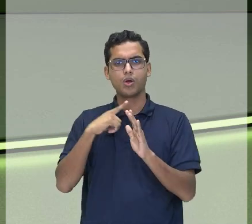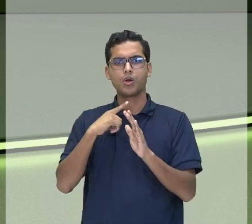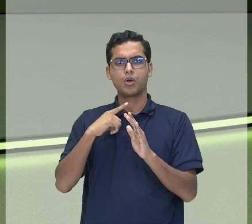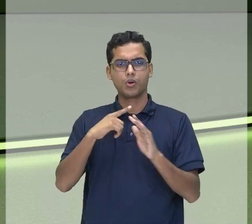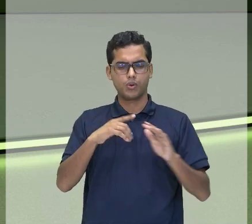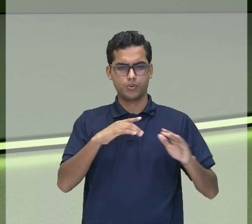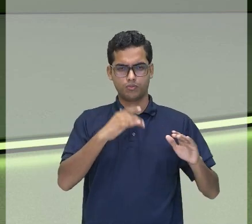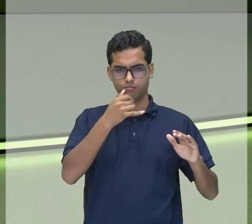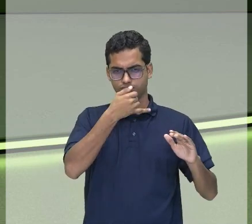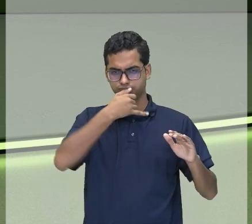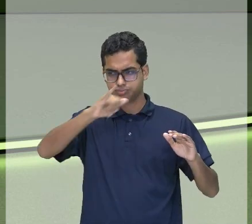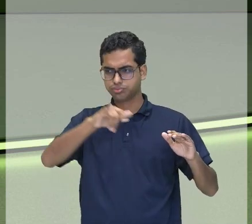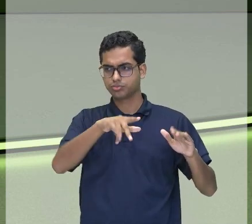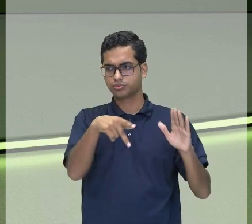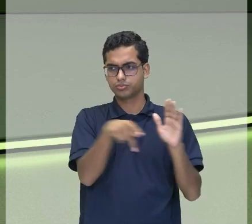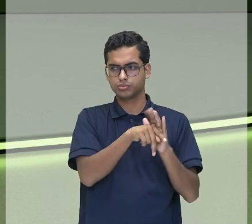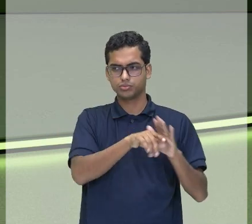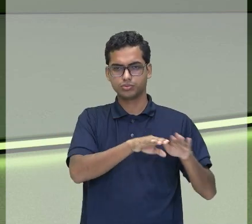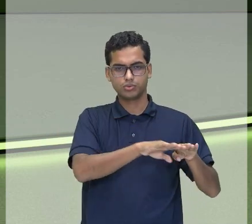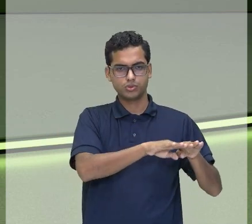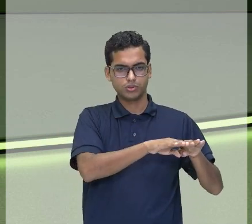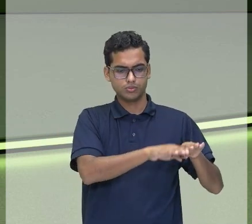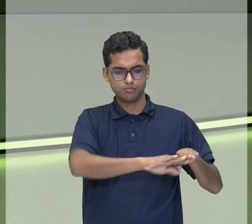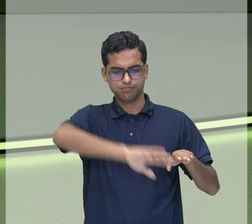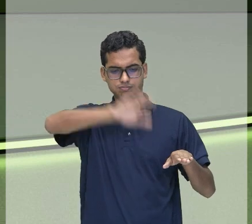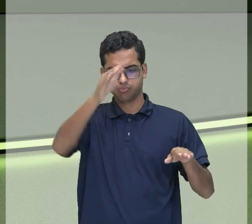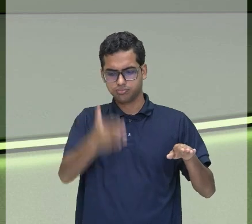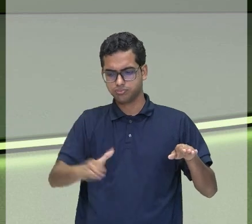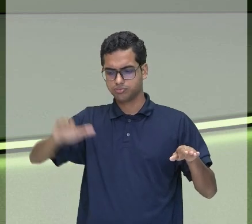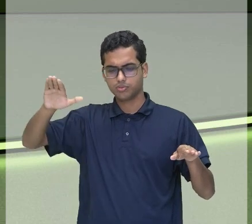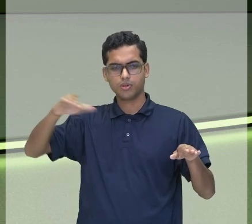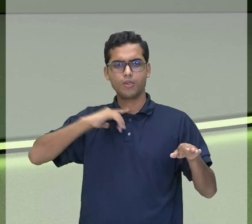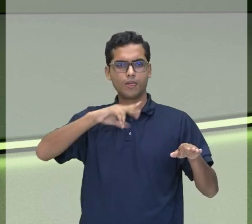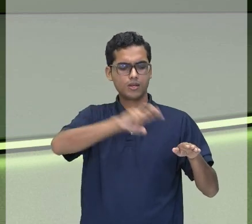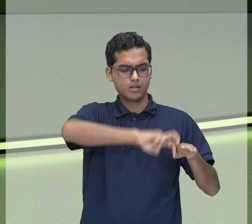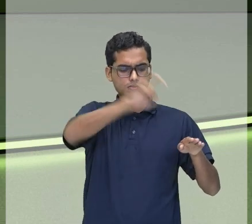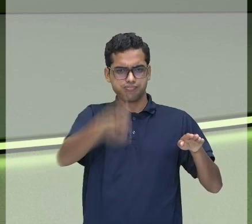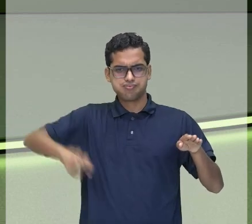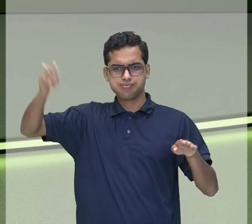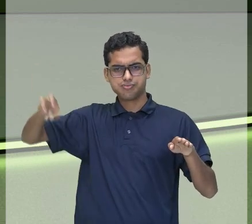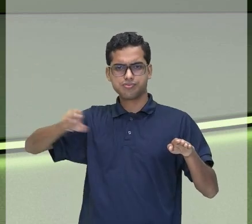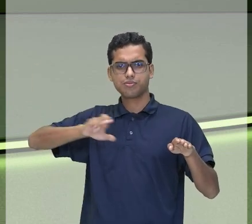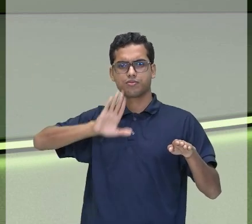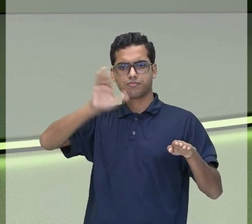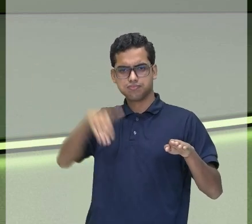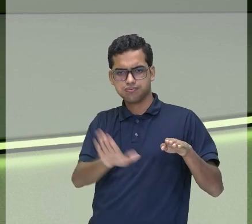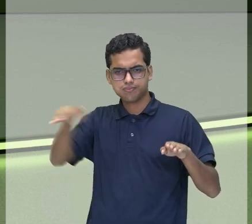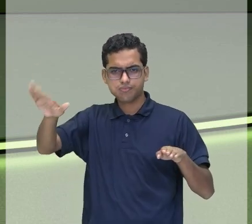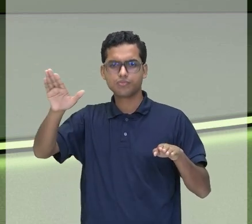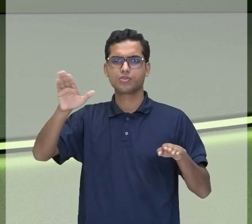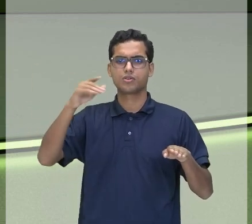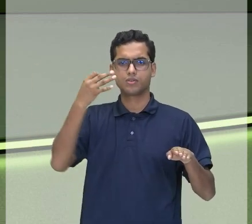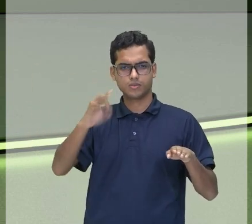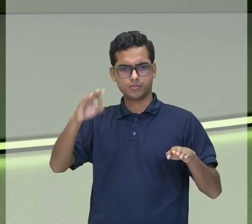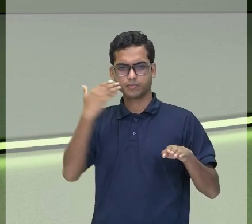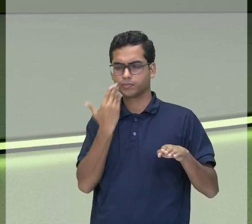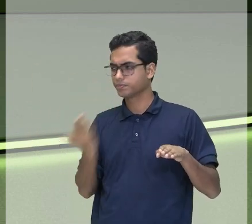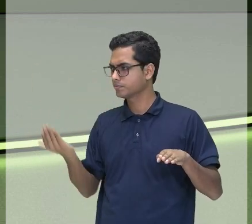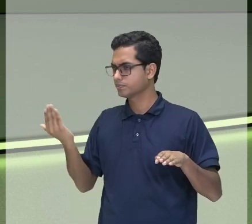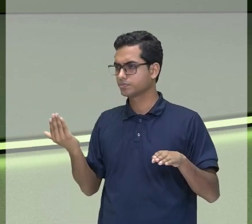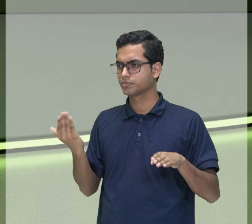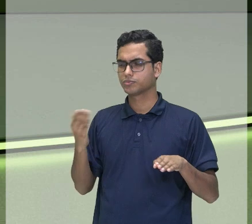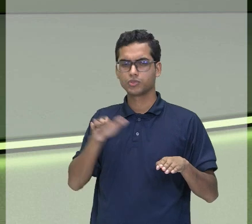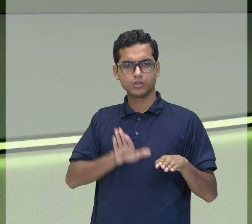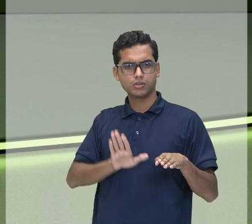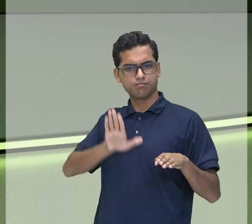levando, né, transportando esse carrinho até chegar ao topo dessa montanha-russa. E lá nesse topo, né, esse corpo ele tende